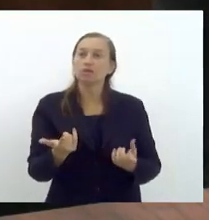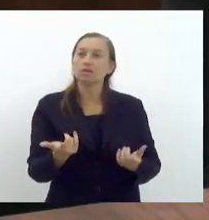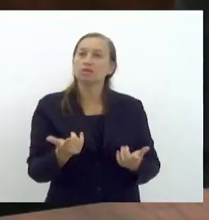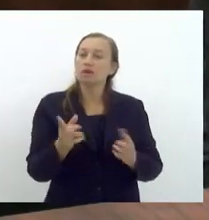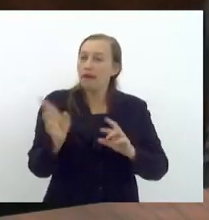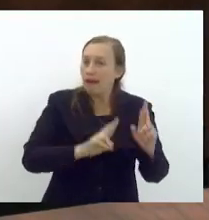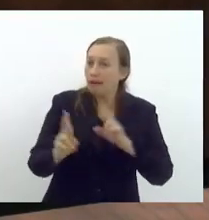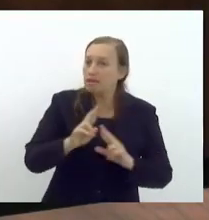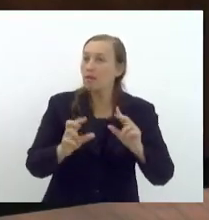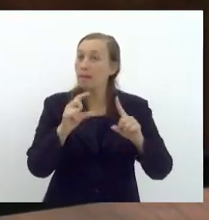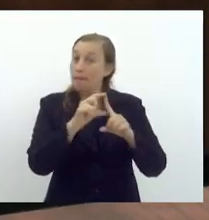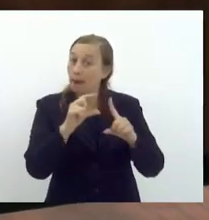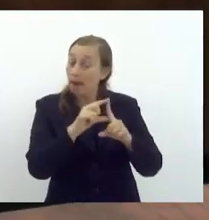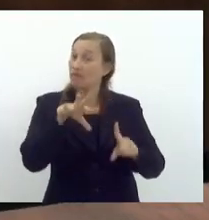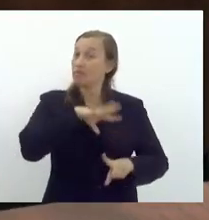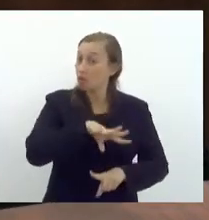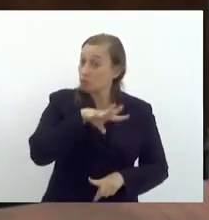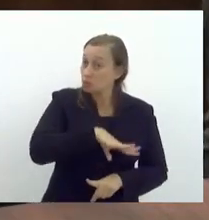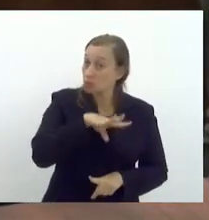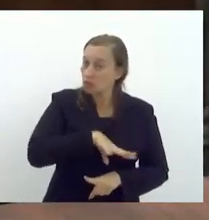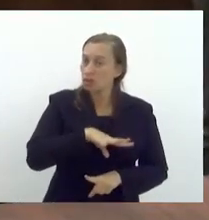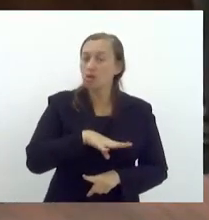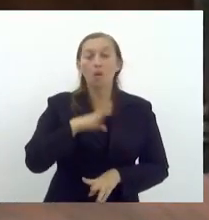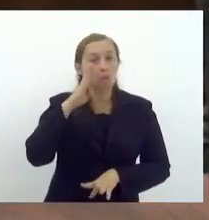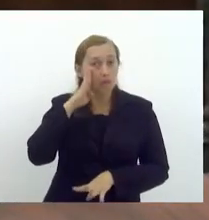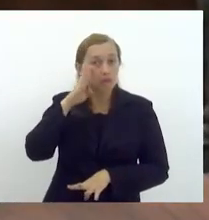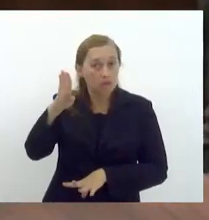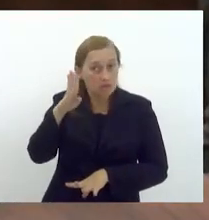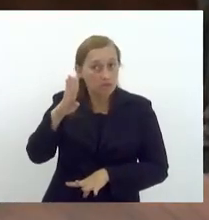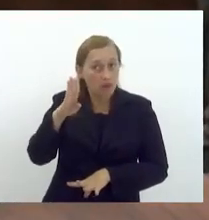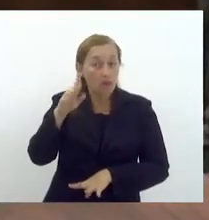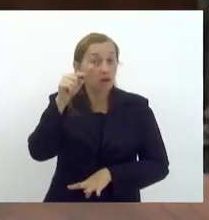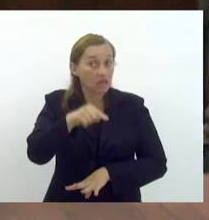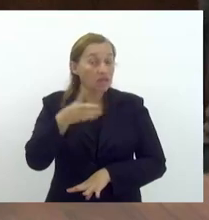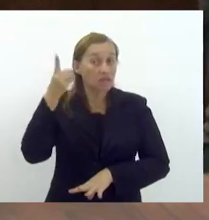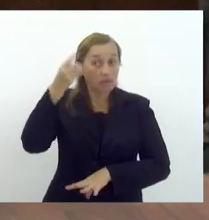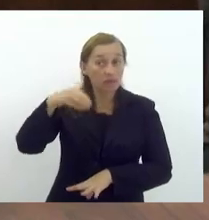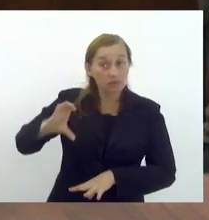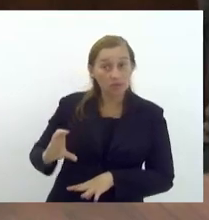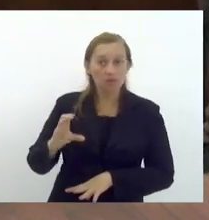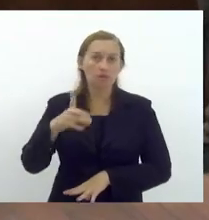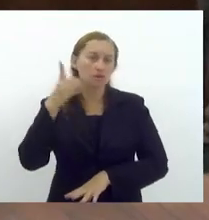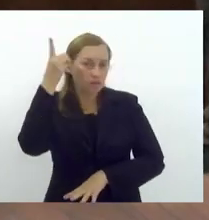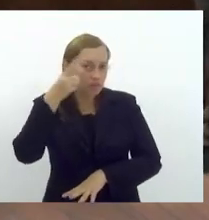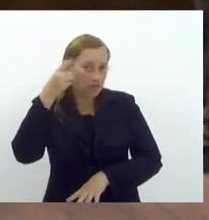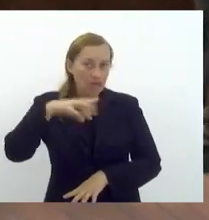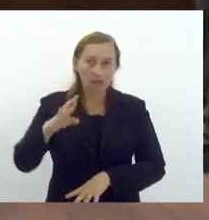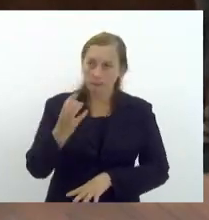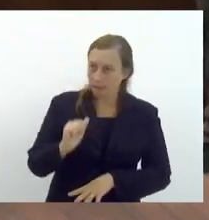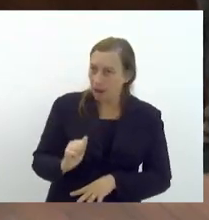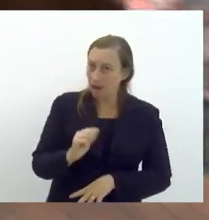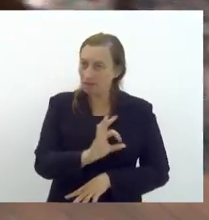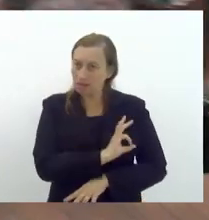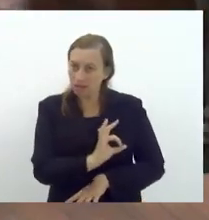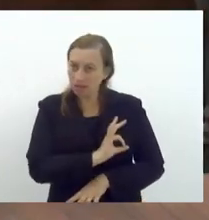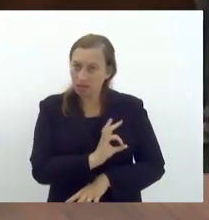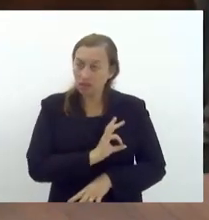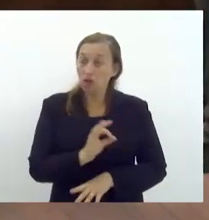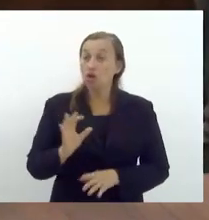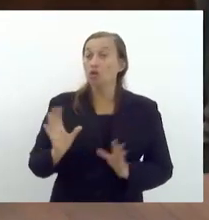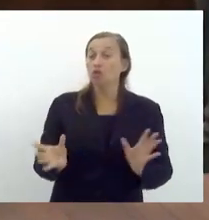e Considero que o grande ponto crucial aqui Deputado Mix deputada Marta inclusive no que torna os projetos